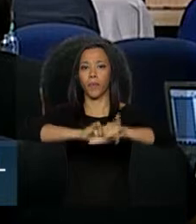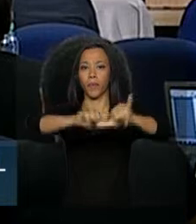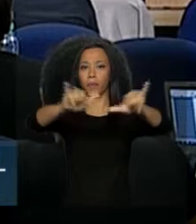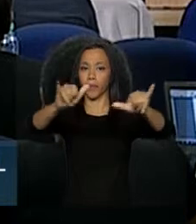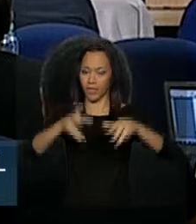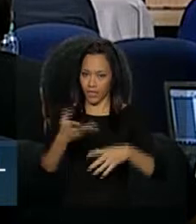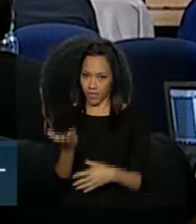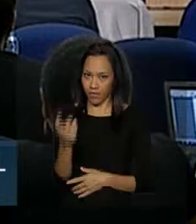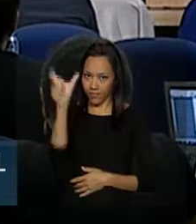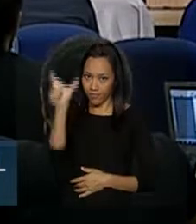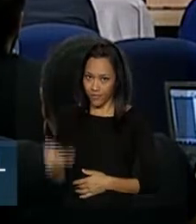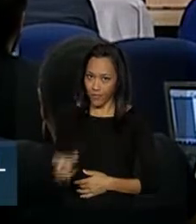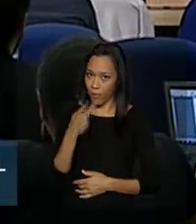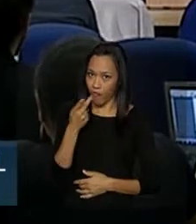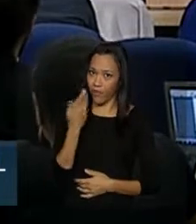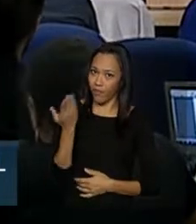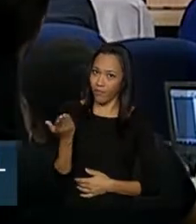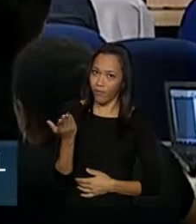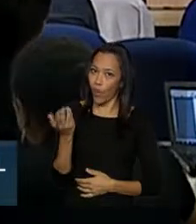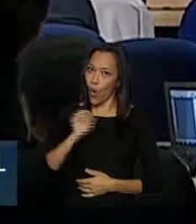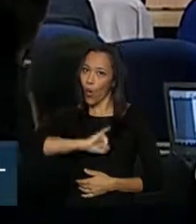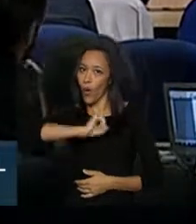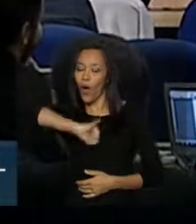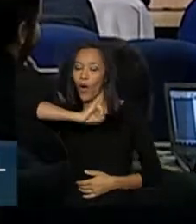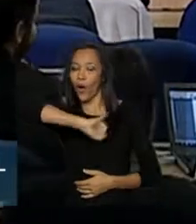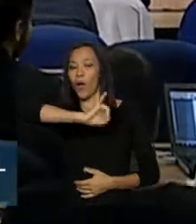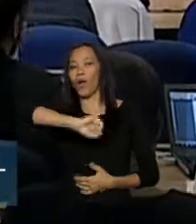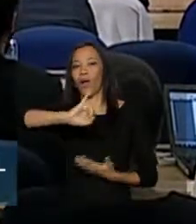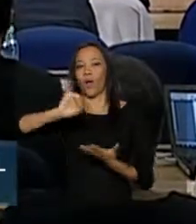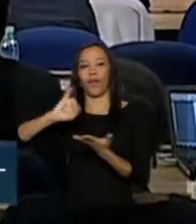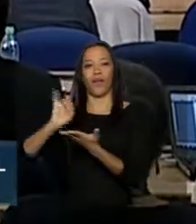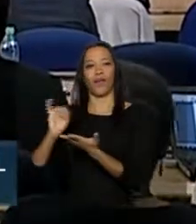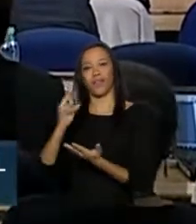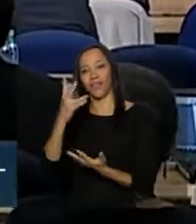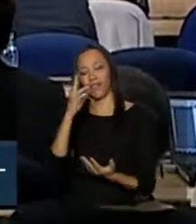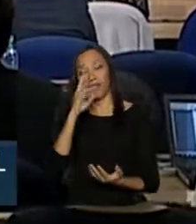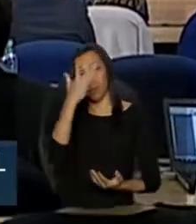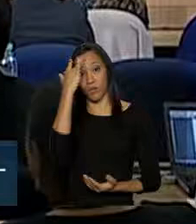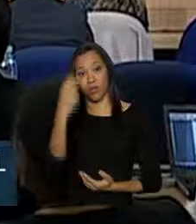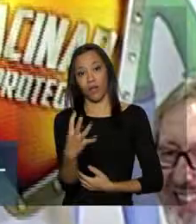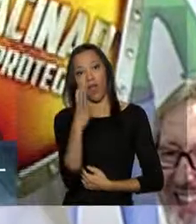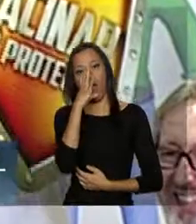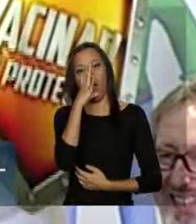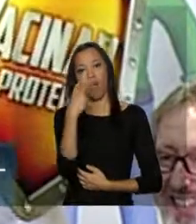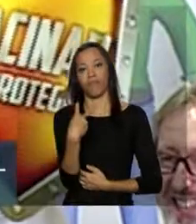podiam dar um olá ali para as pessoas que nos acompanham.